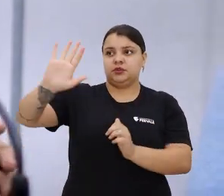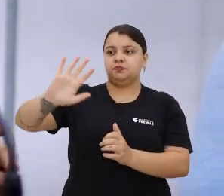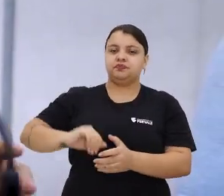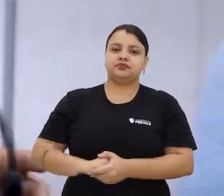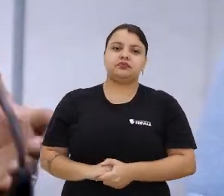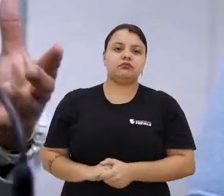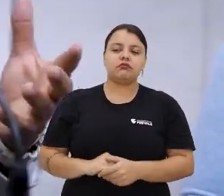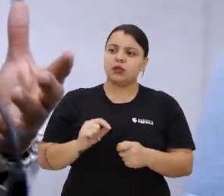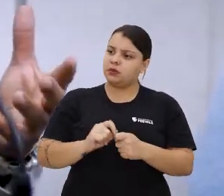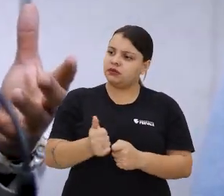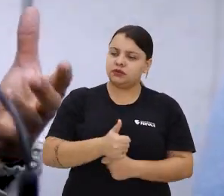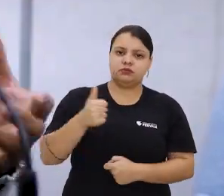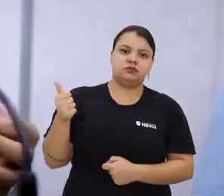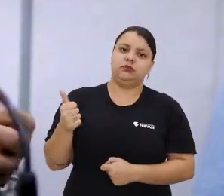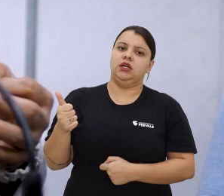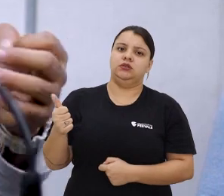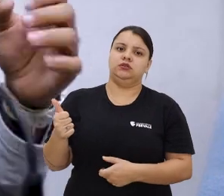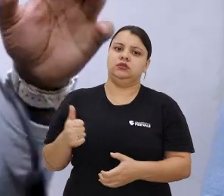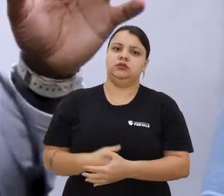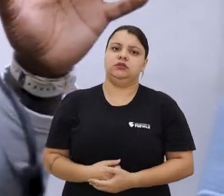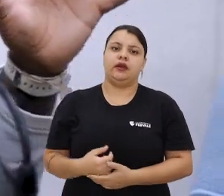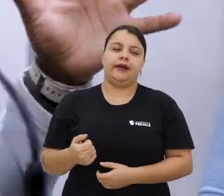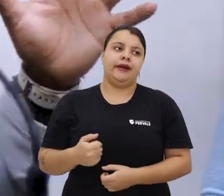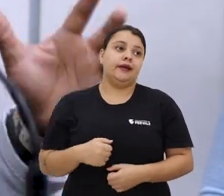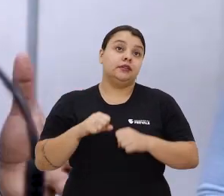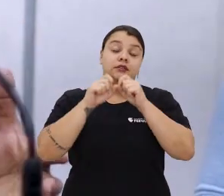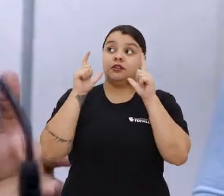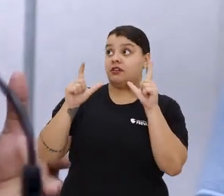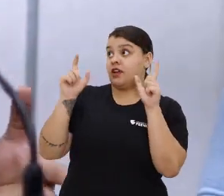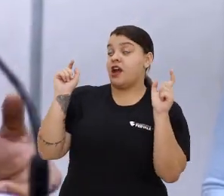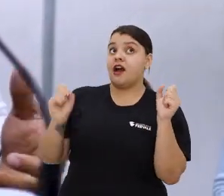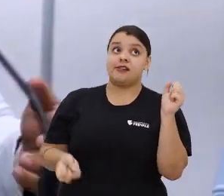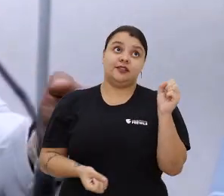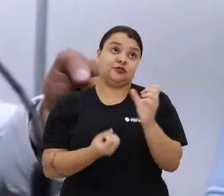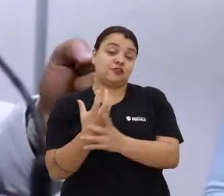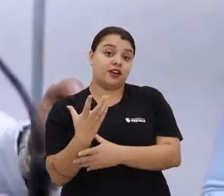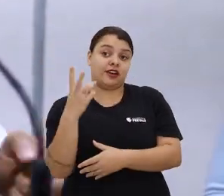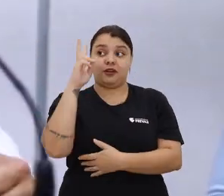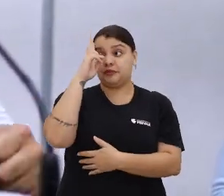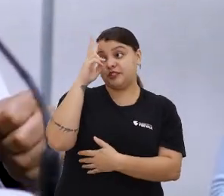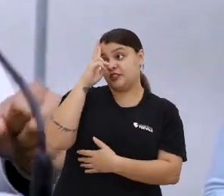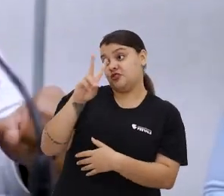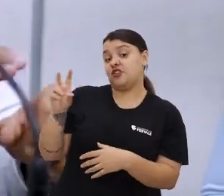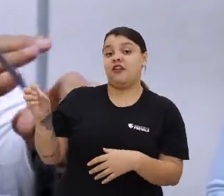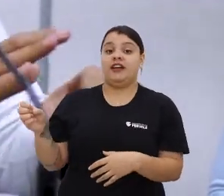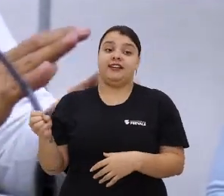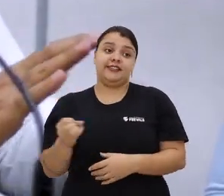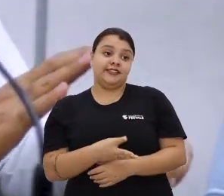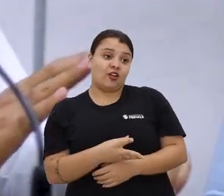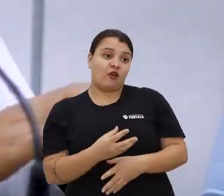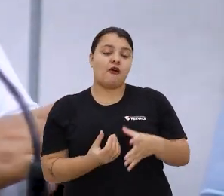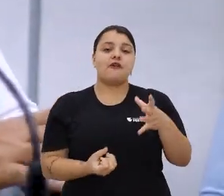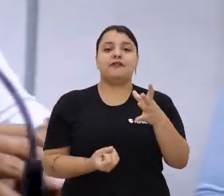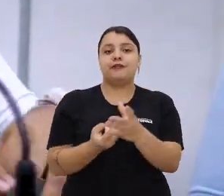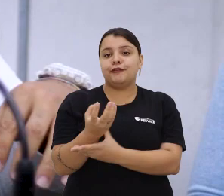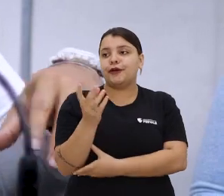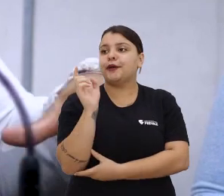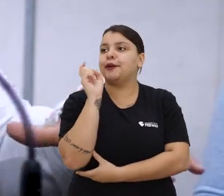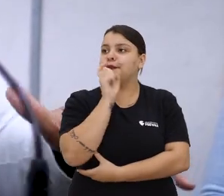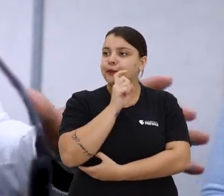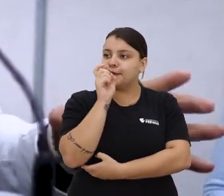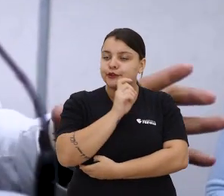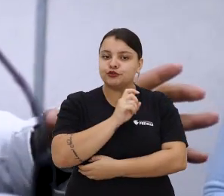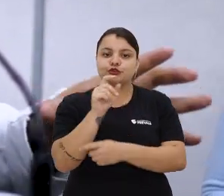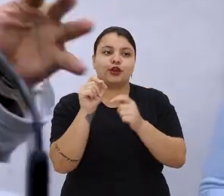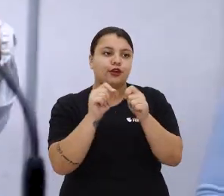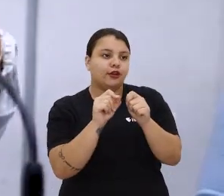possível. Eu não acordei com você, hoje eu vou criar um fato novo, eu vou inventar que os caras botaram banana no meu carro, amassaram